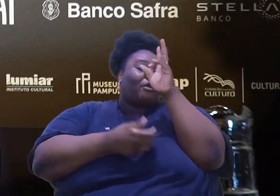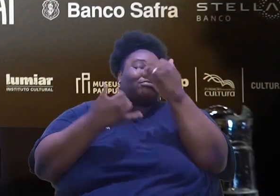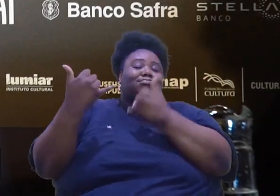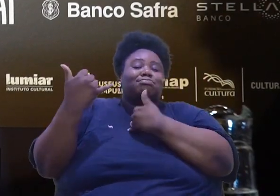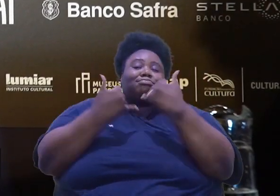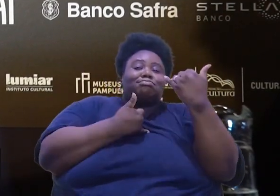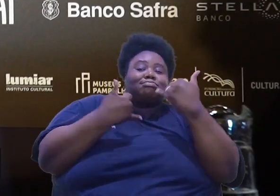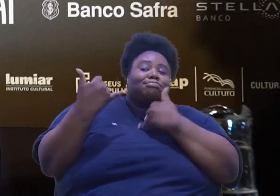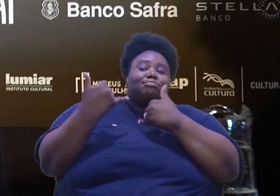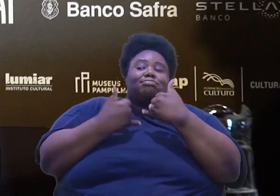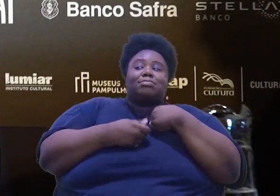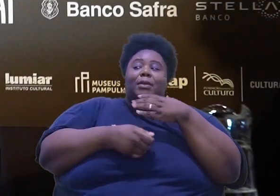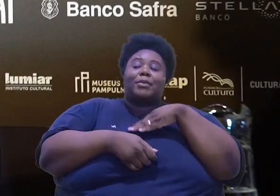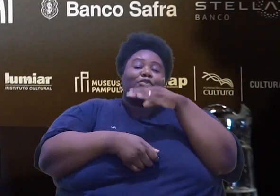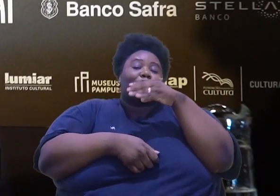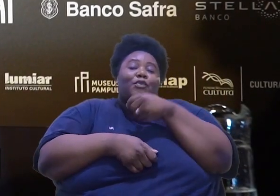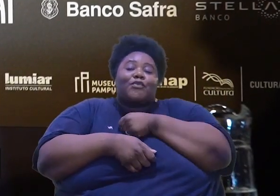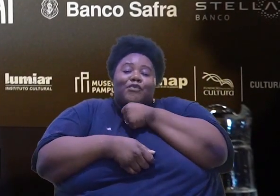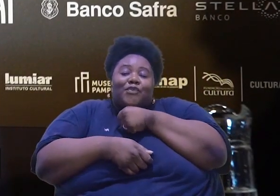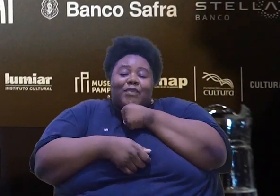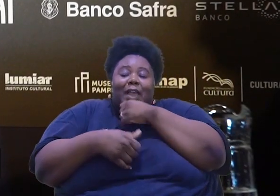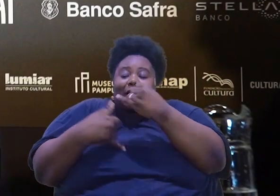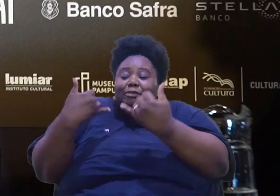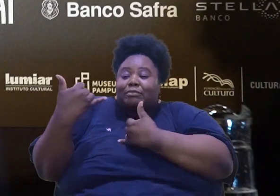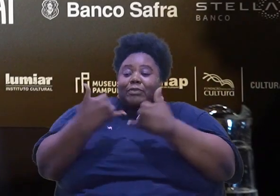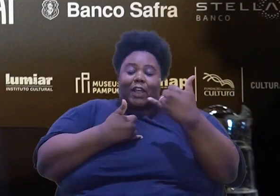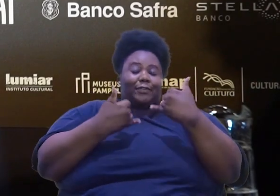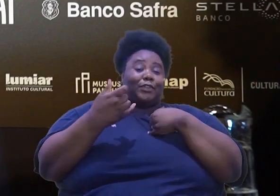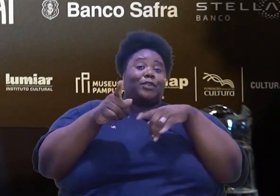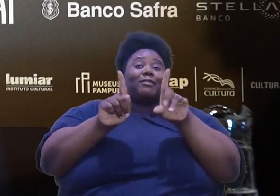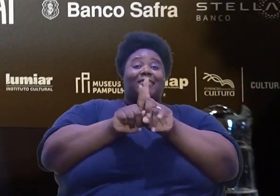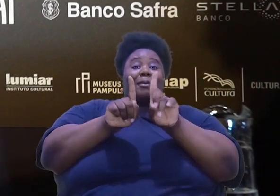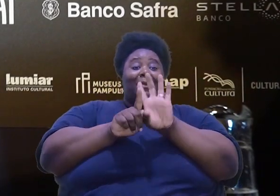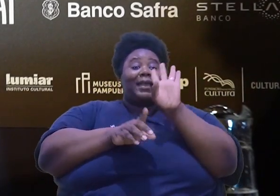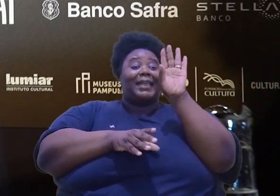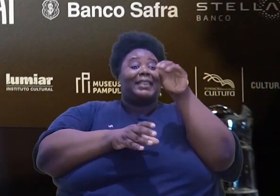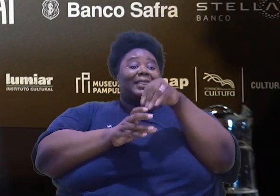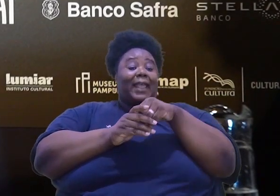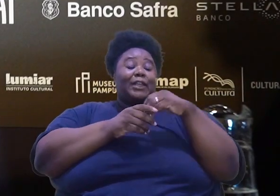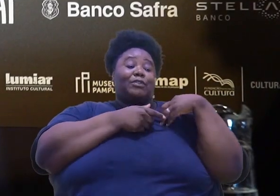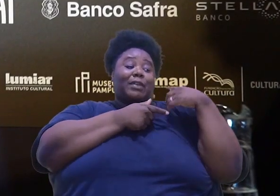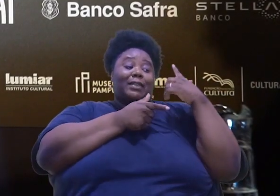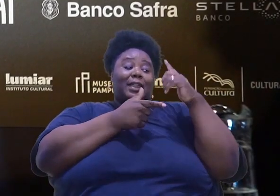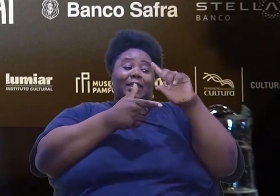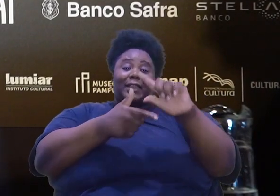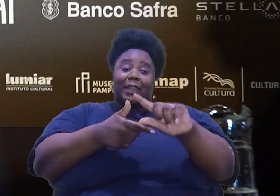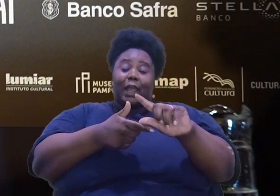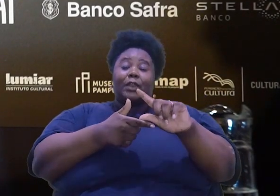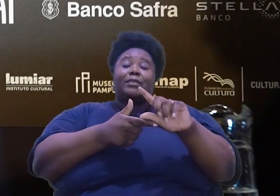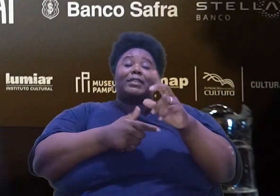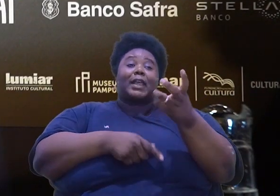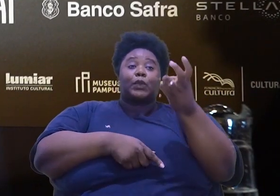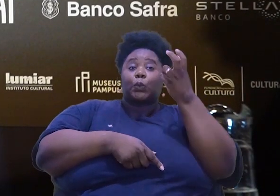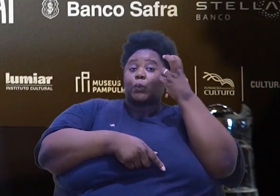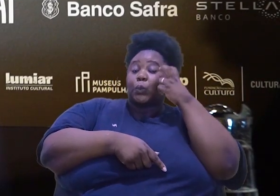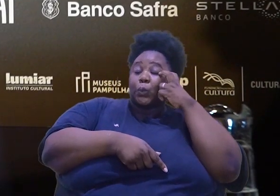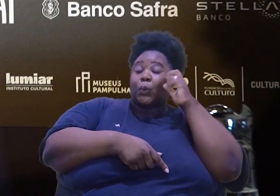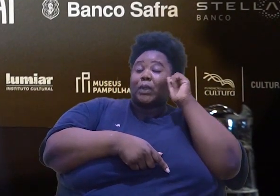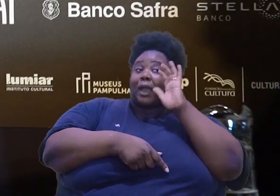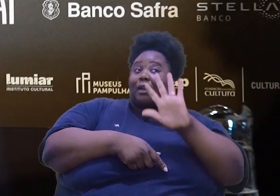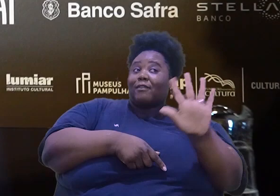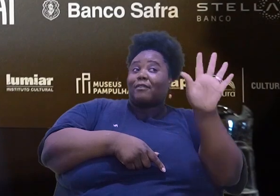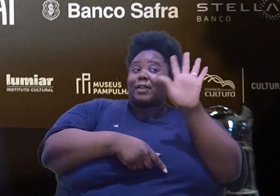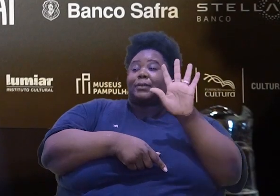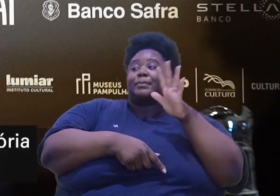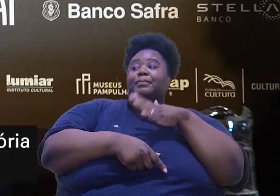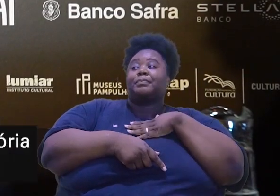meu tio velhinho me contava história. E dentro de uma tradição das culturas africanas,